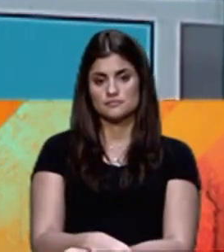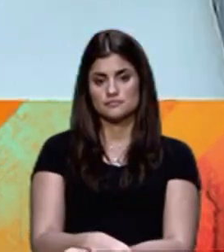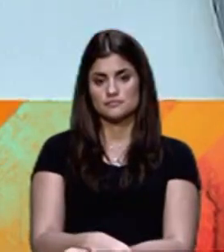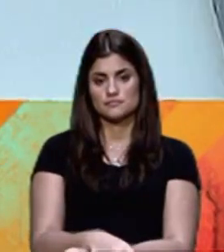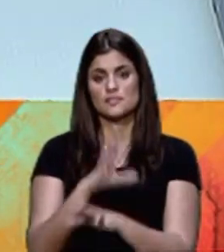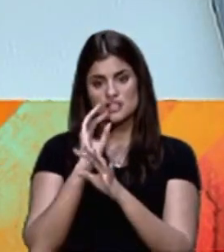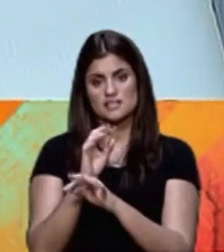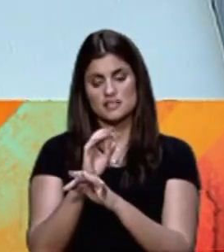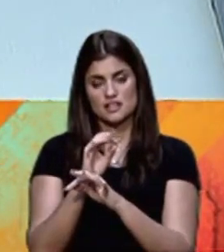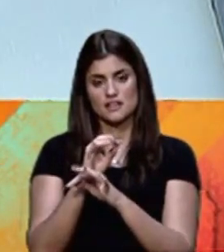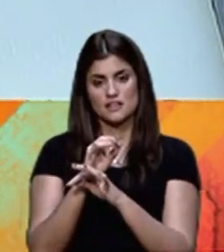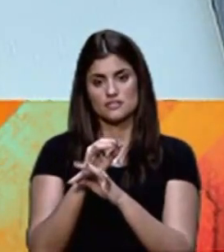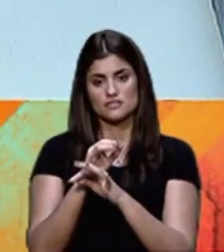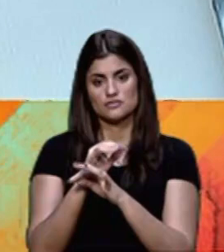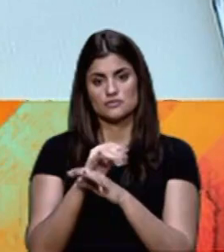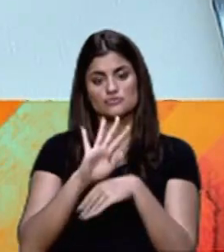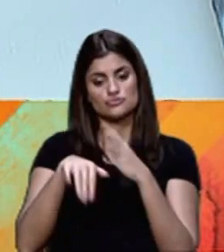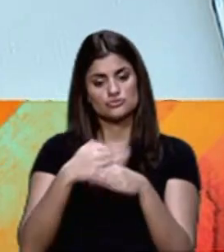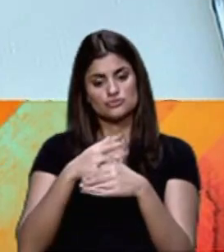fazer aqui na hora,